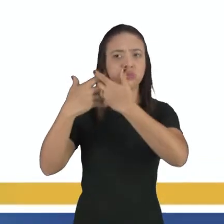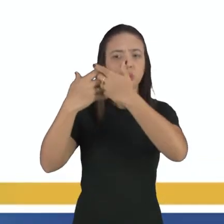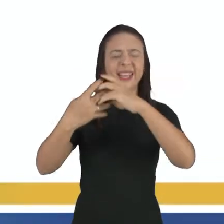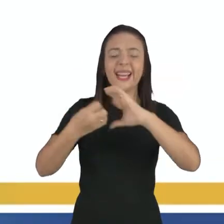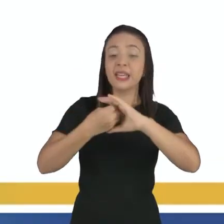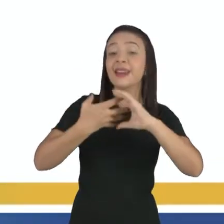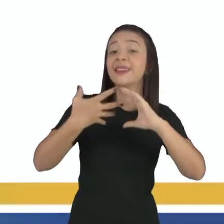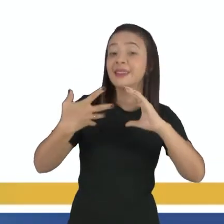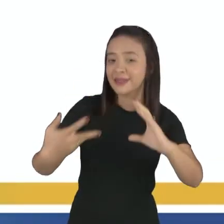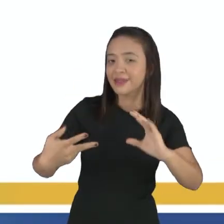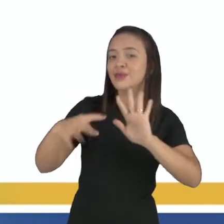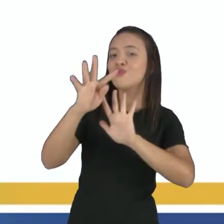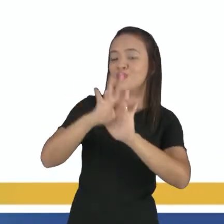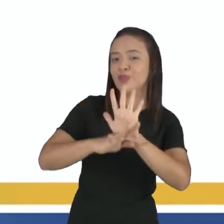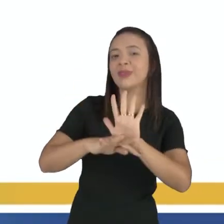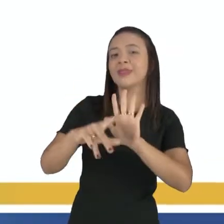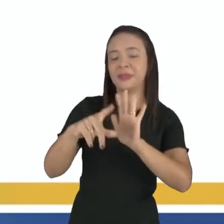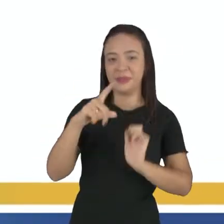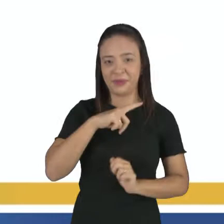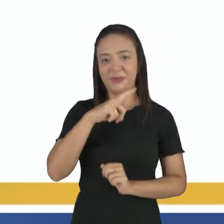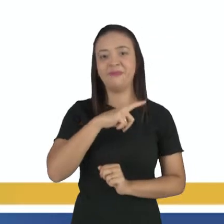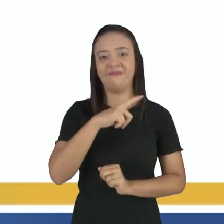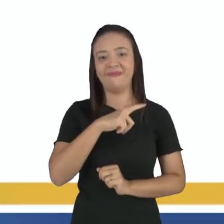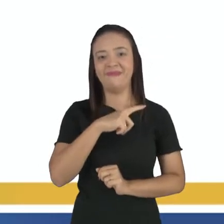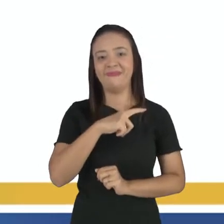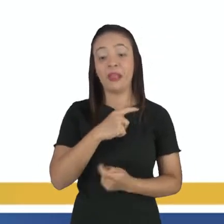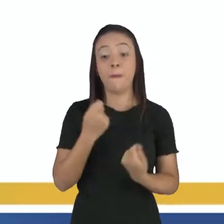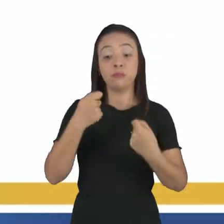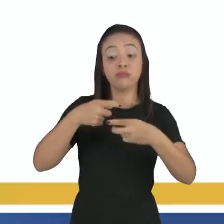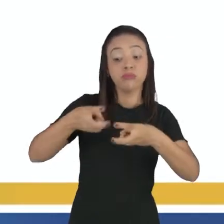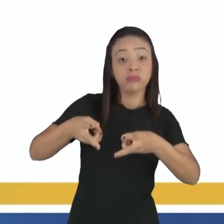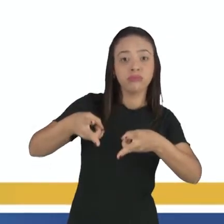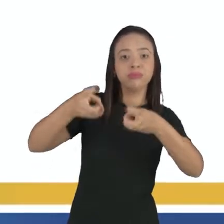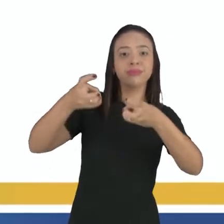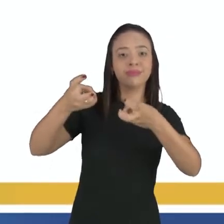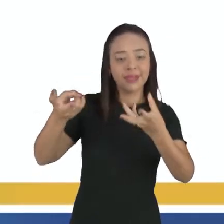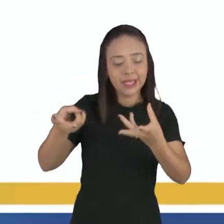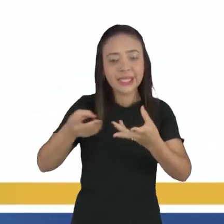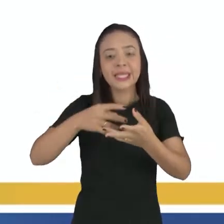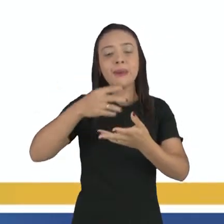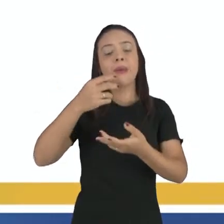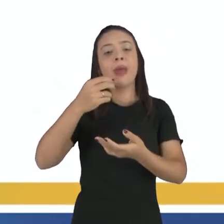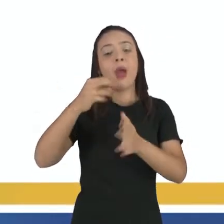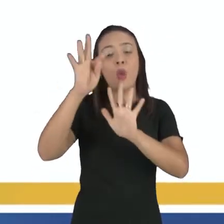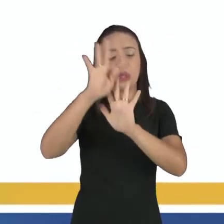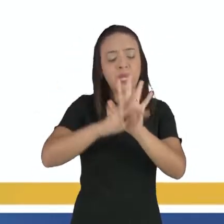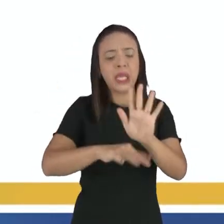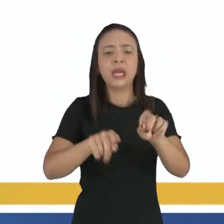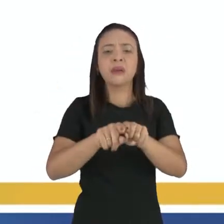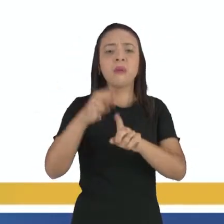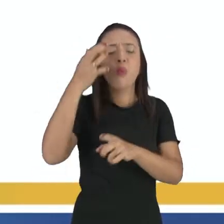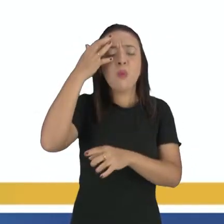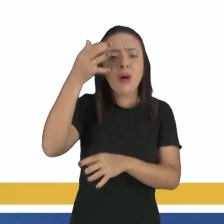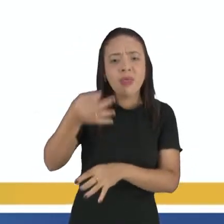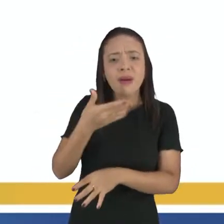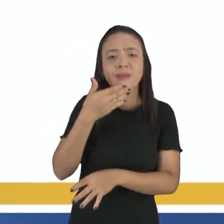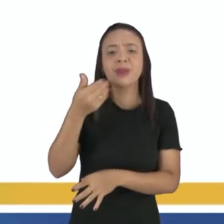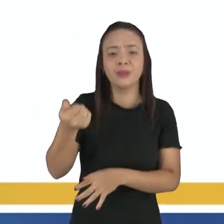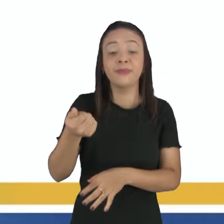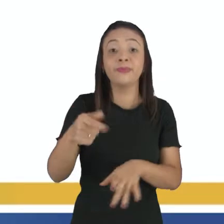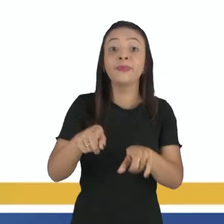né traz para nós algumas características que nós possamos identificar-lo compreendê-lo e